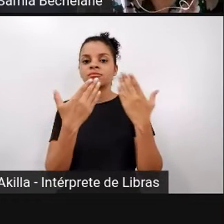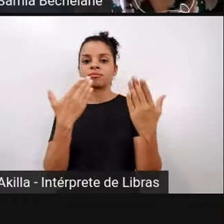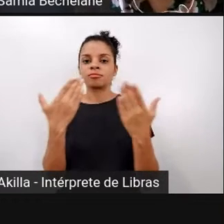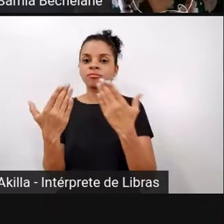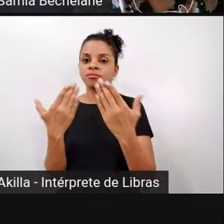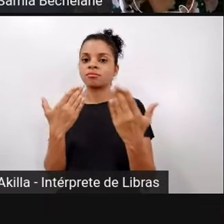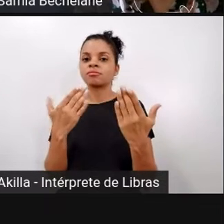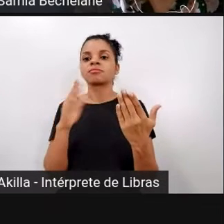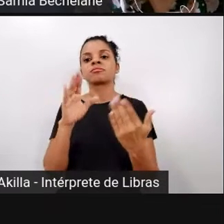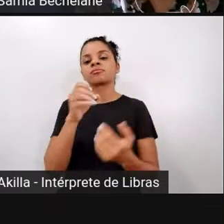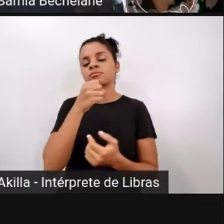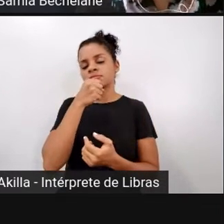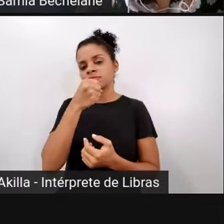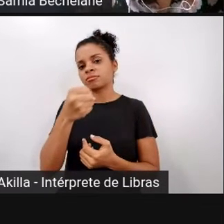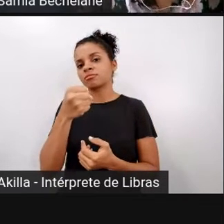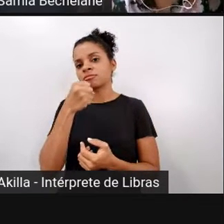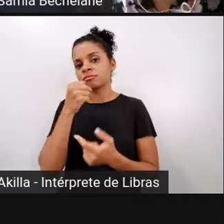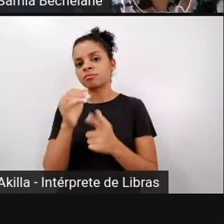também